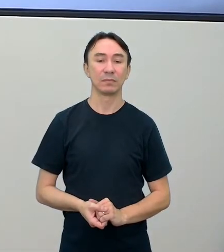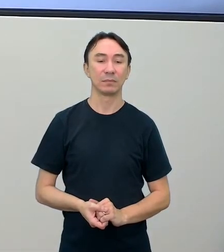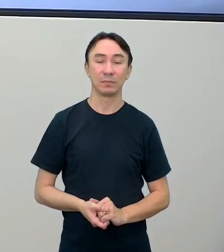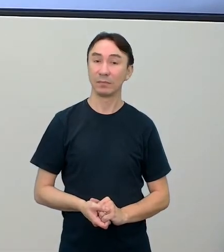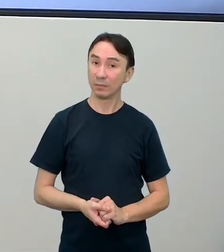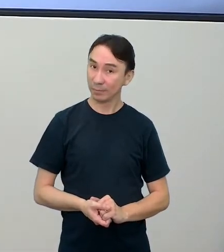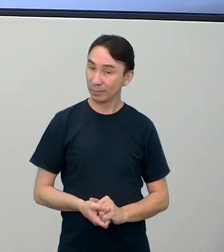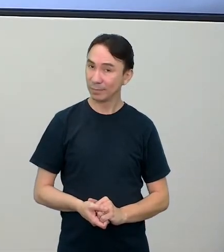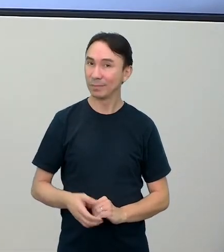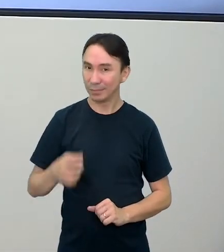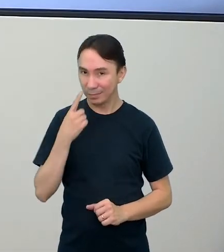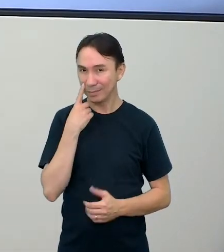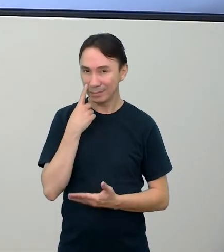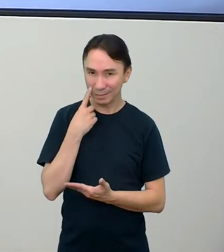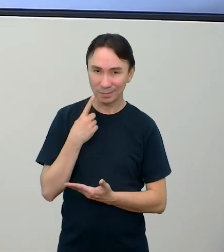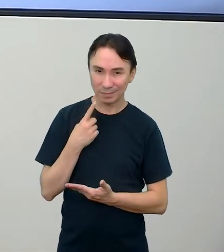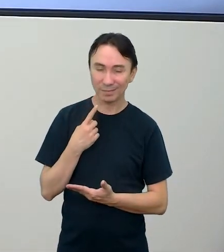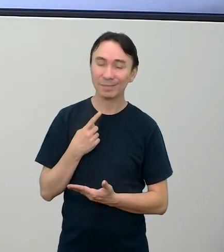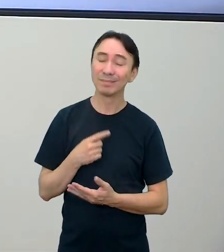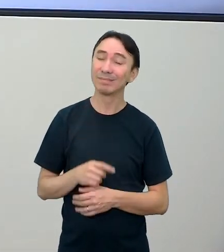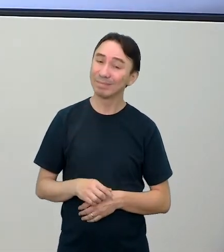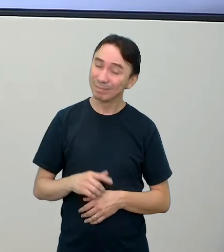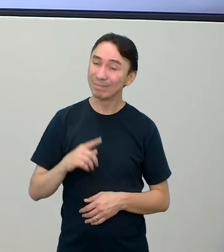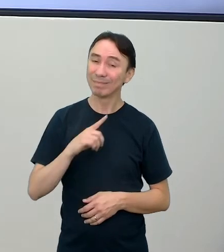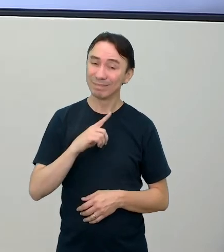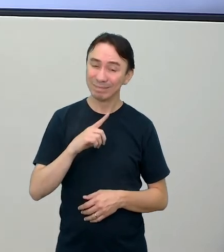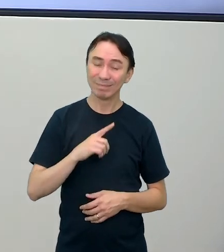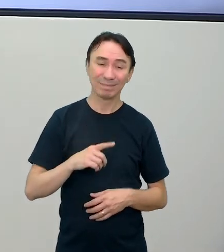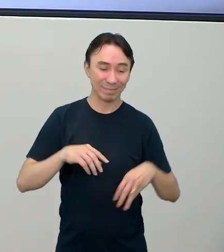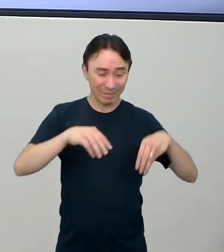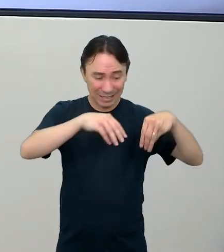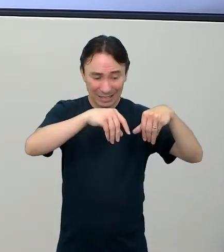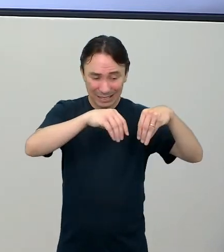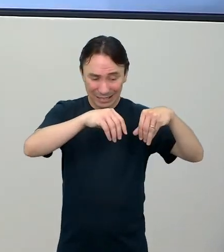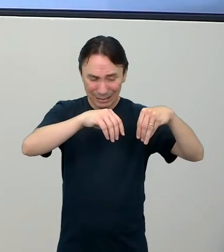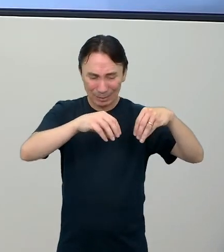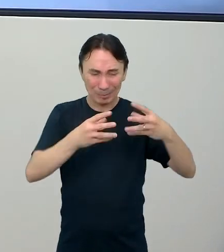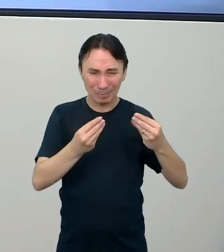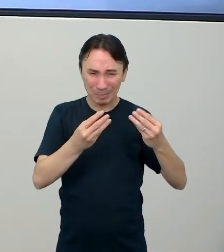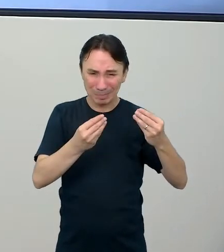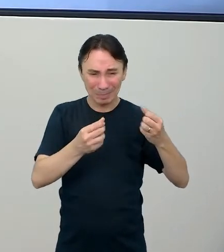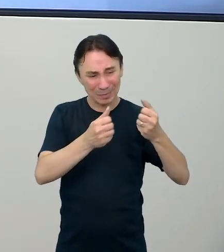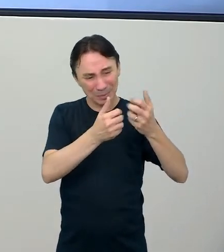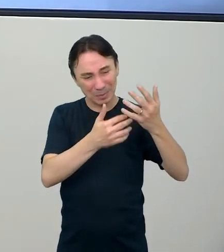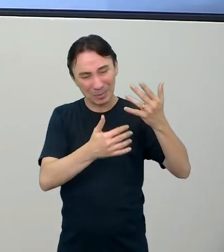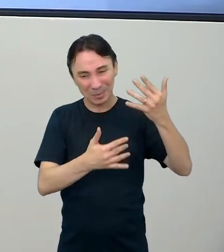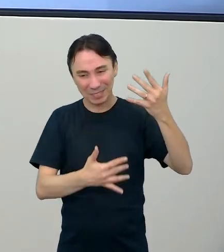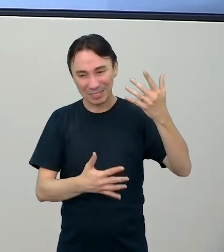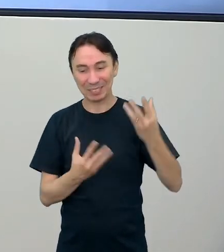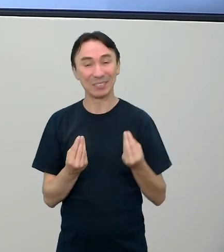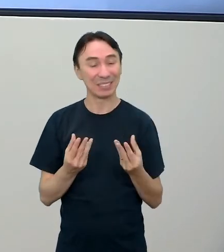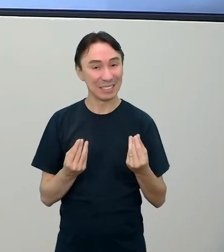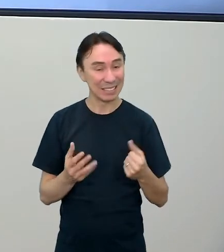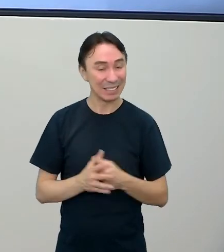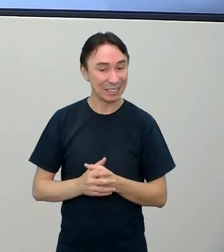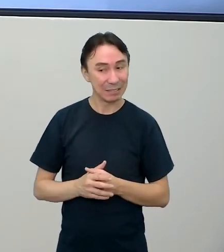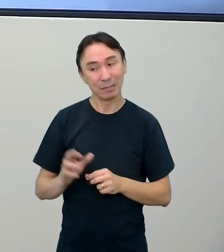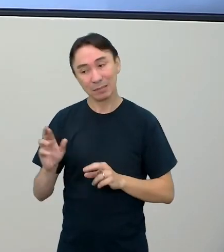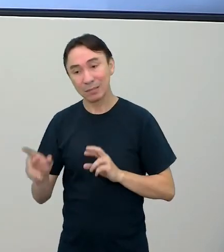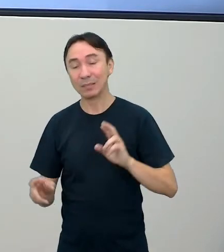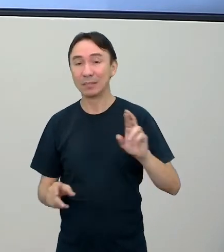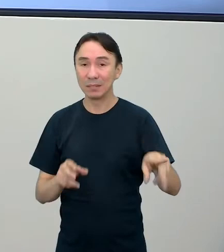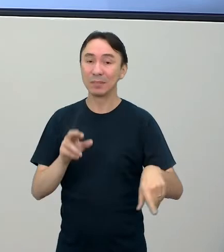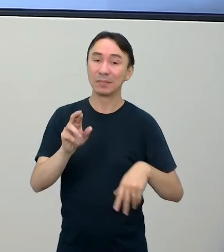E aí, vocês viram quantas coisas a gente tem no solo, né? Quantas diferenças aí? Então, a dica